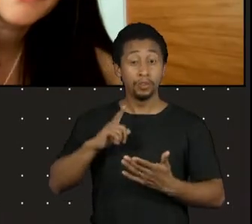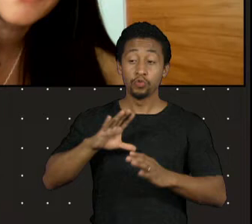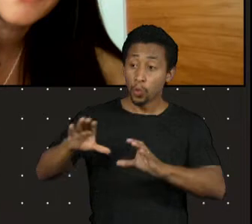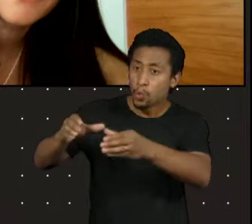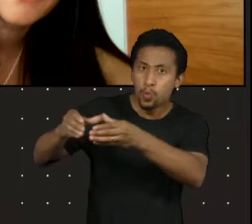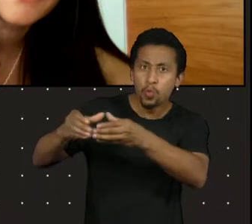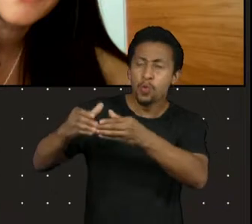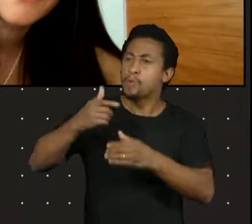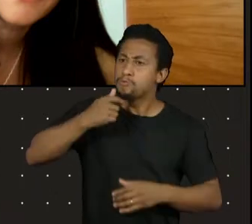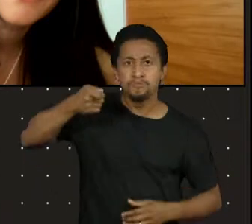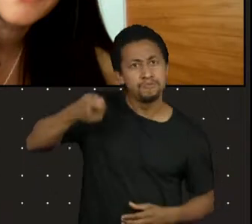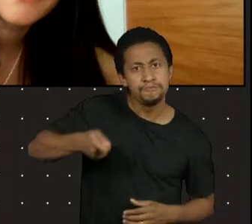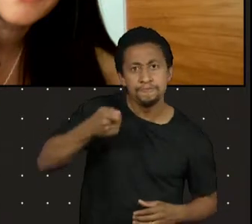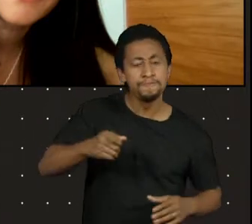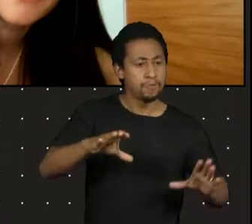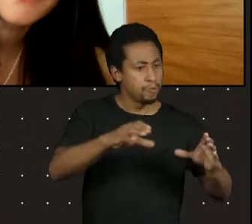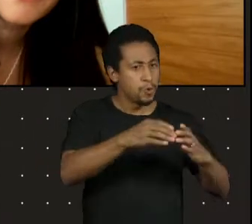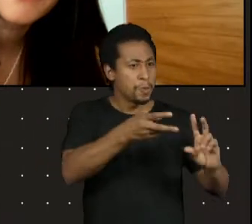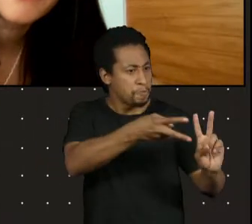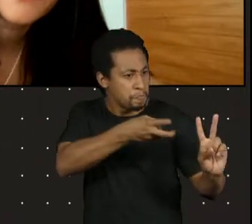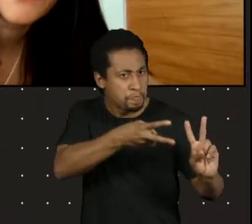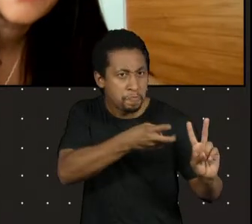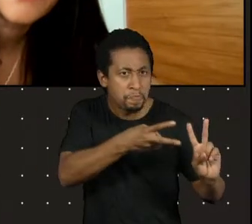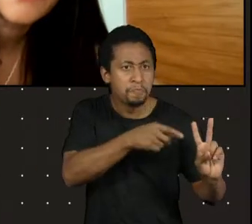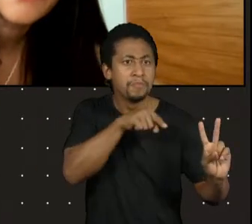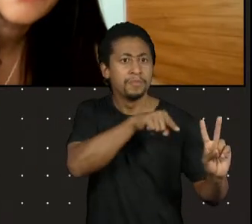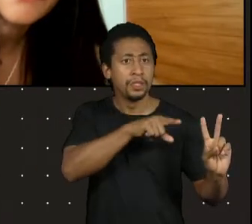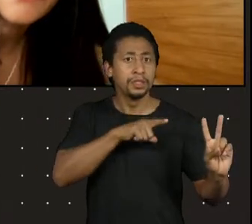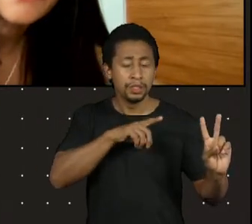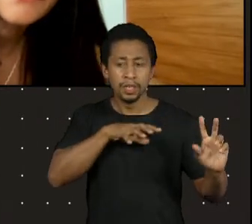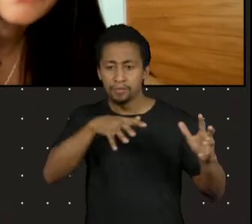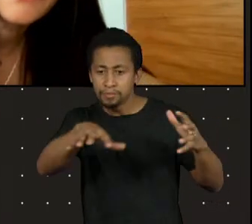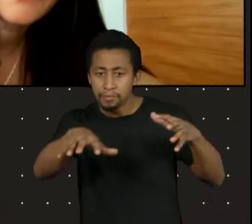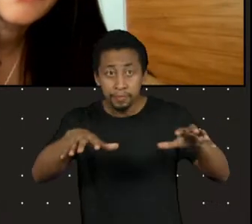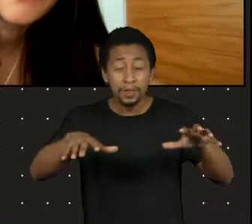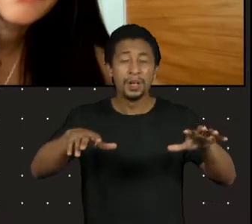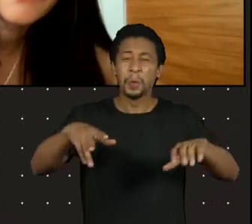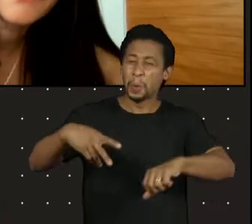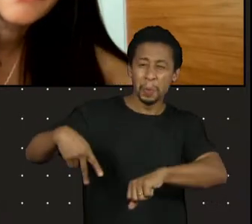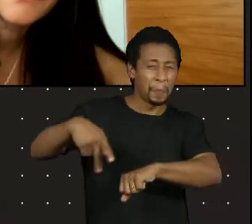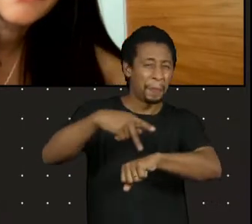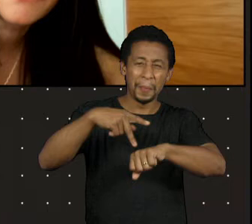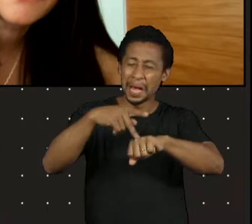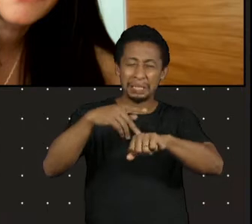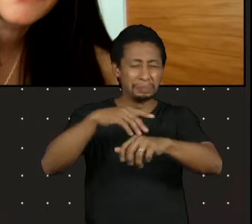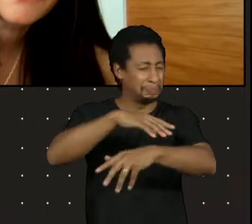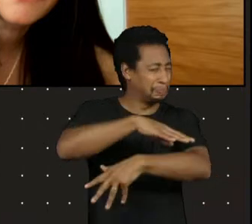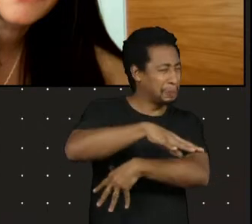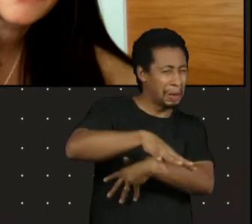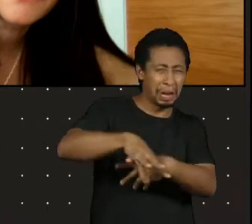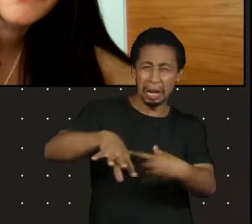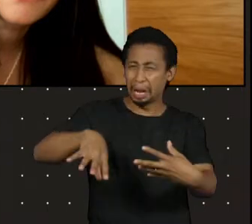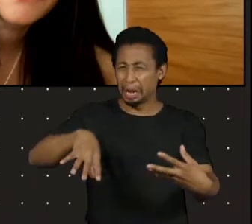bandeirantes índios e um país